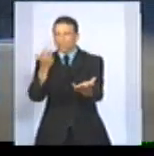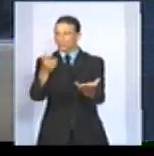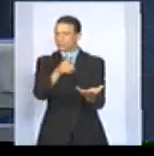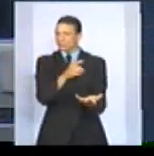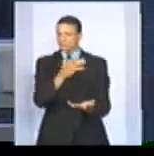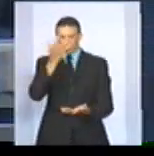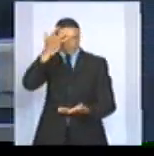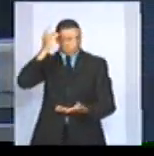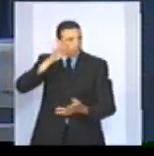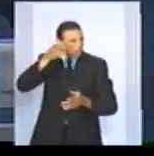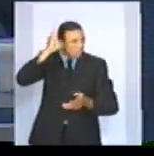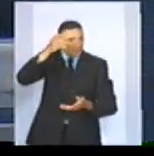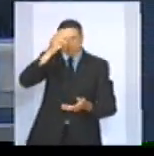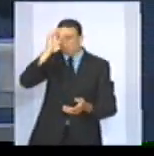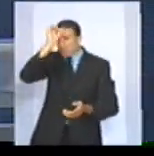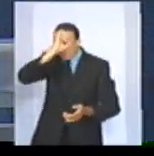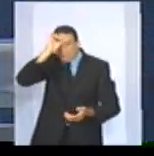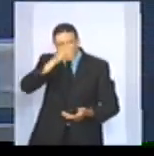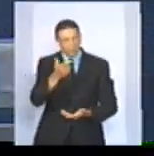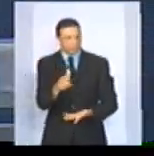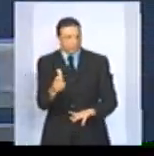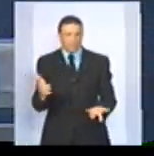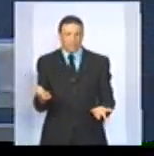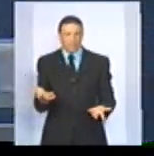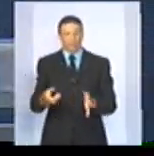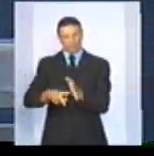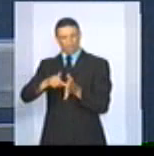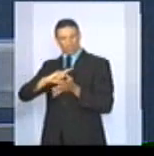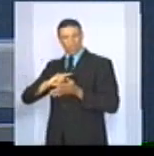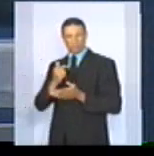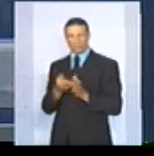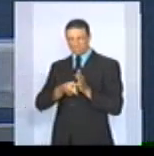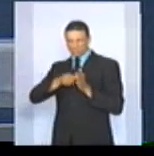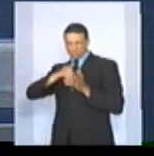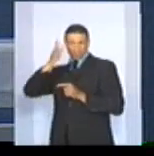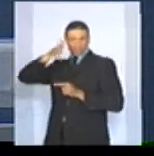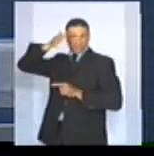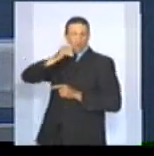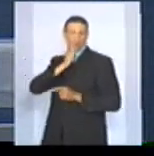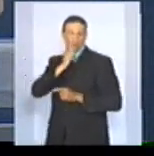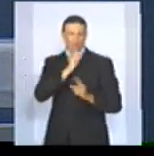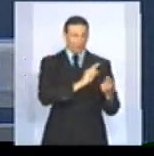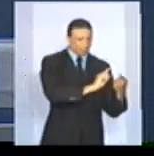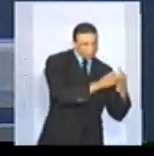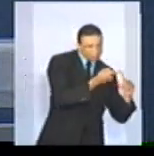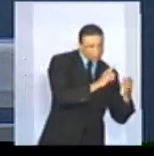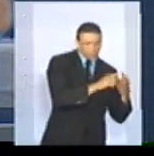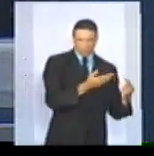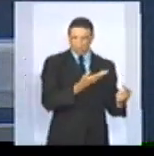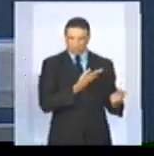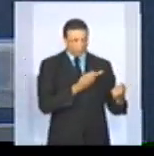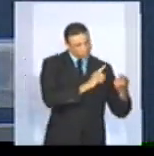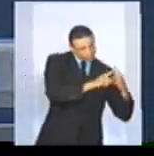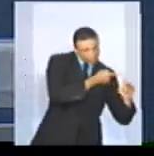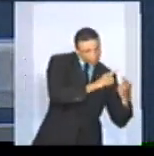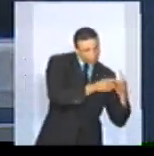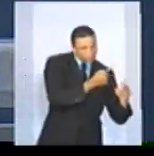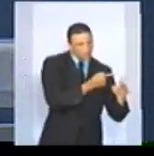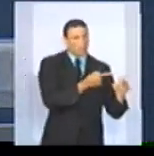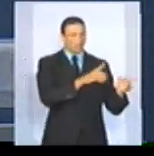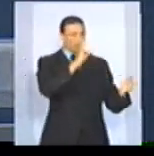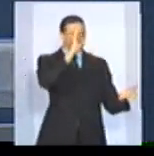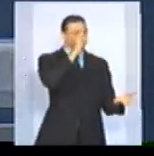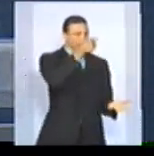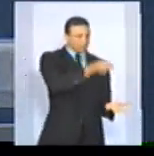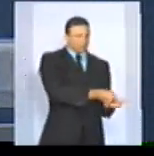a questão financeiramente outra questão acabei de conversar ali com um deputado Jorge tava me informando já para esse ano